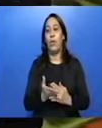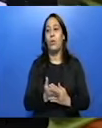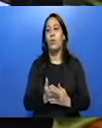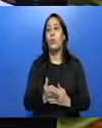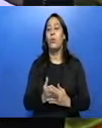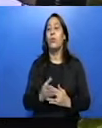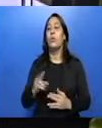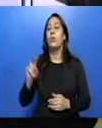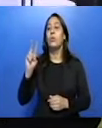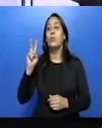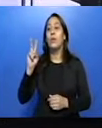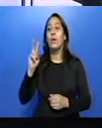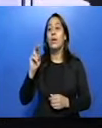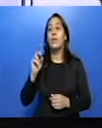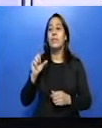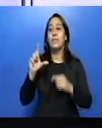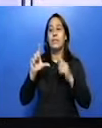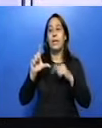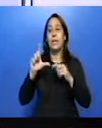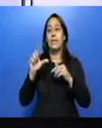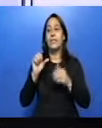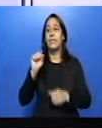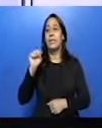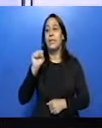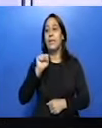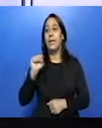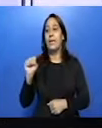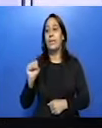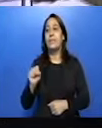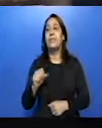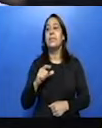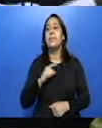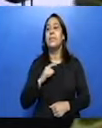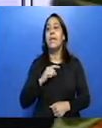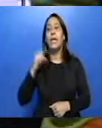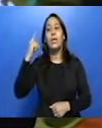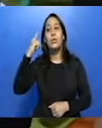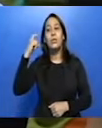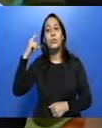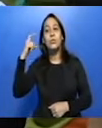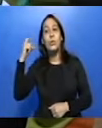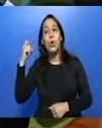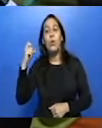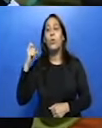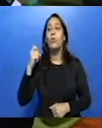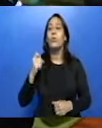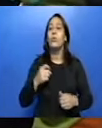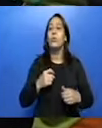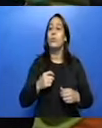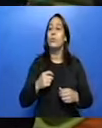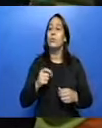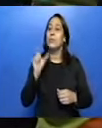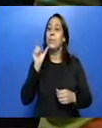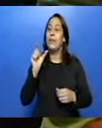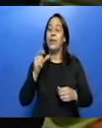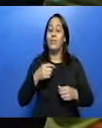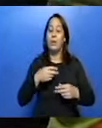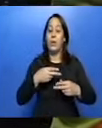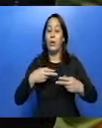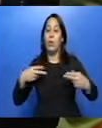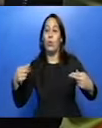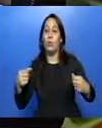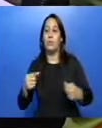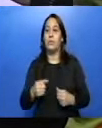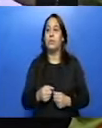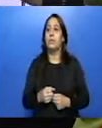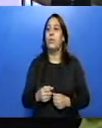S tem o mesmo som que em coisa. Entre vogais, SS tem